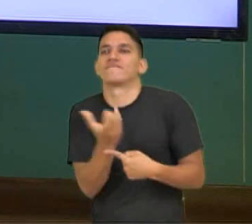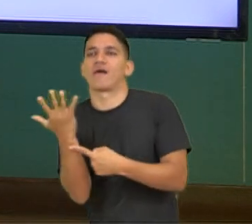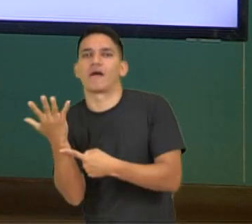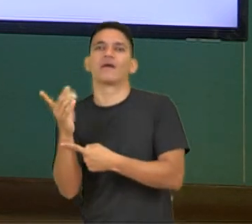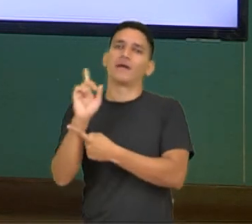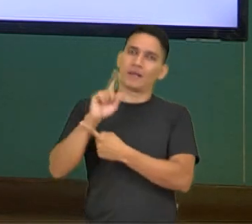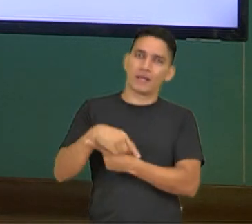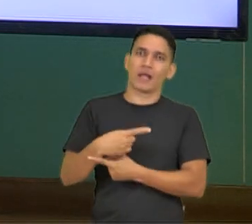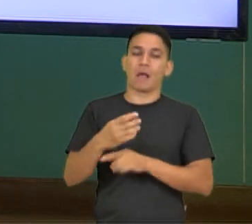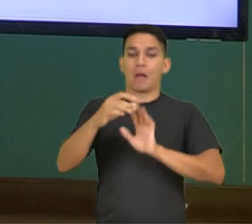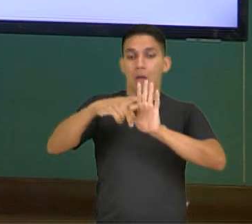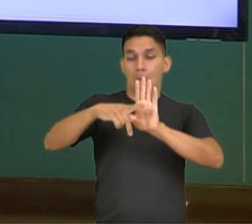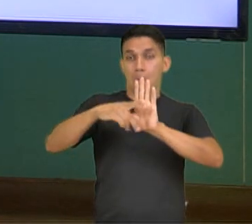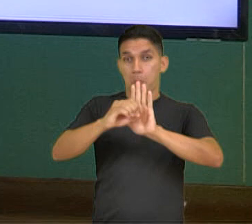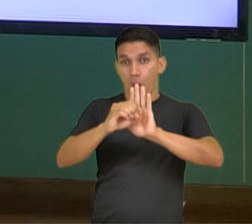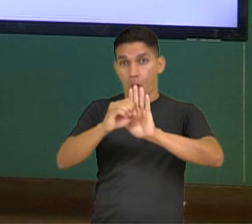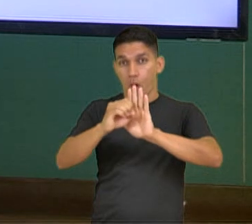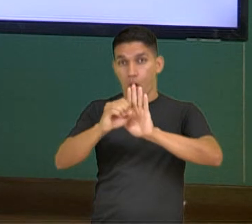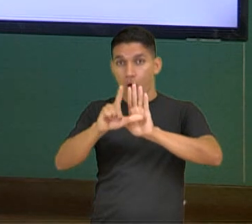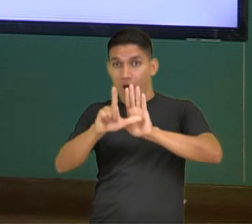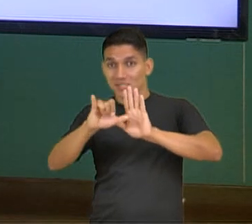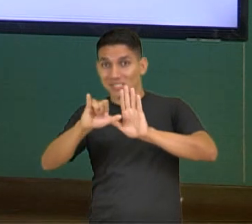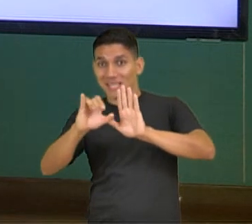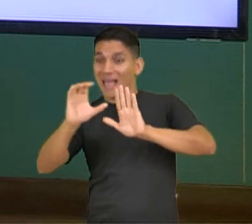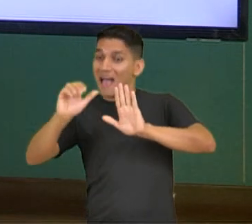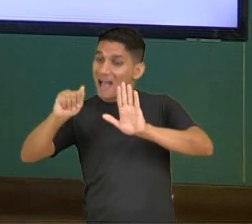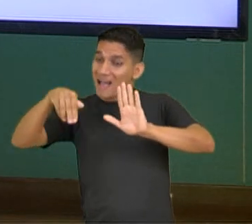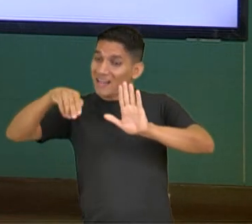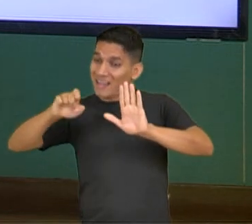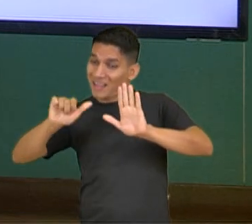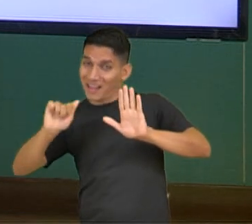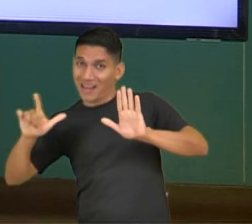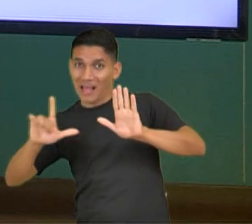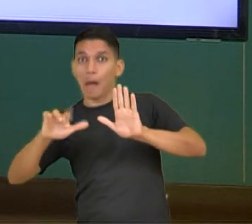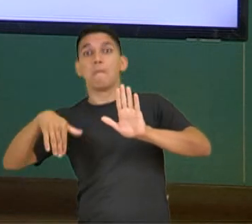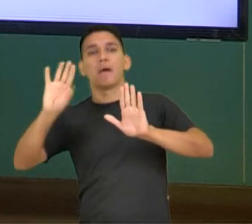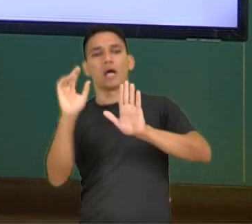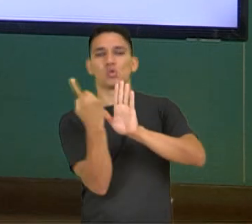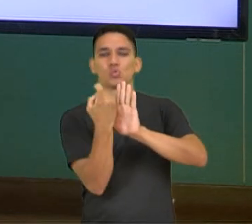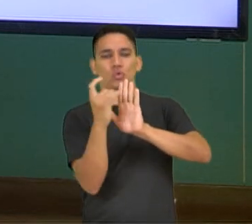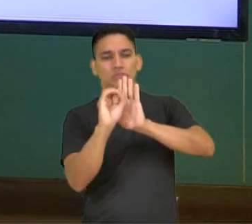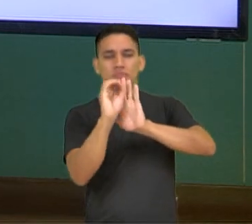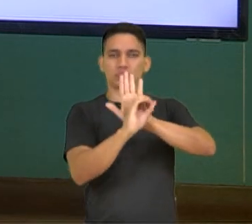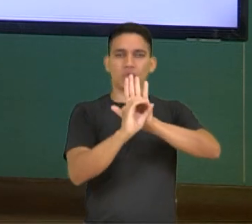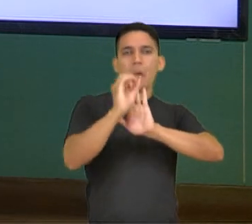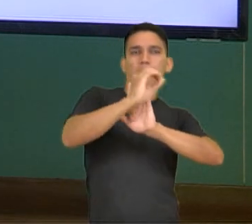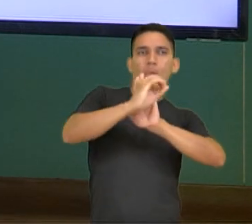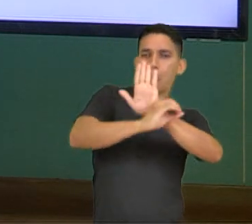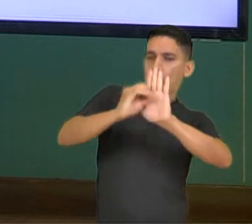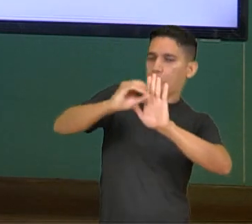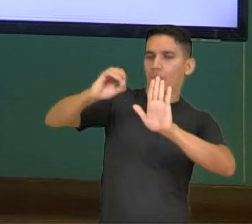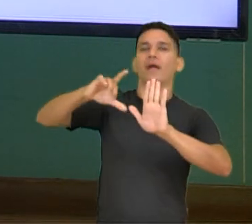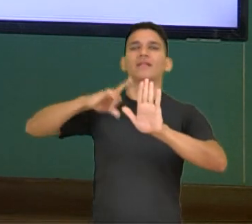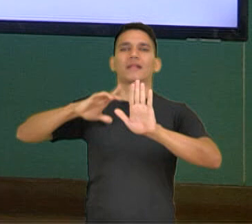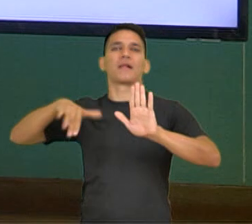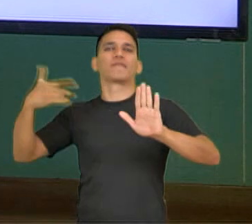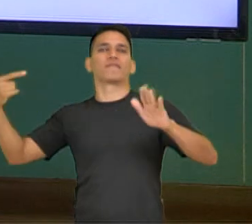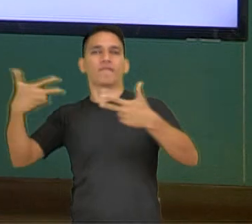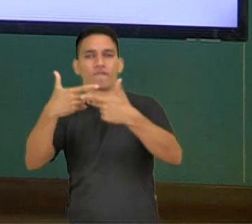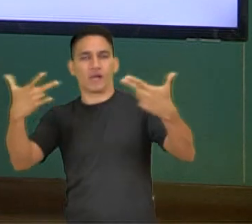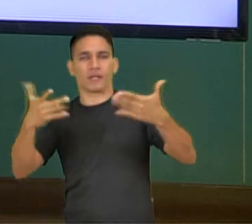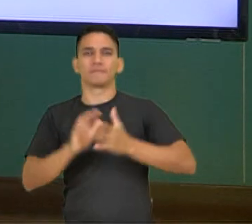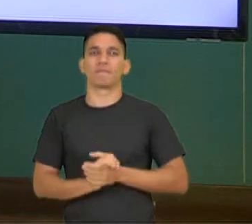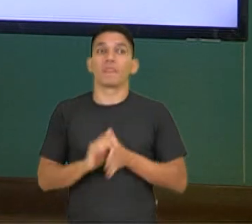polinuclear ou polianelar. Tá? Possui mais de um anel aromático. Esses anéis aromáticos, eles